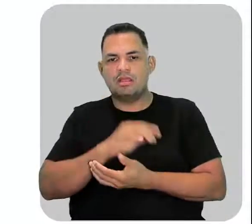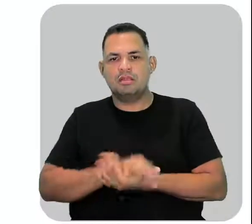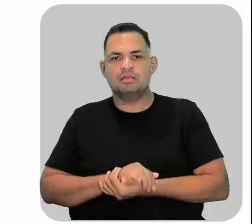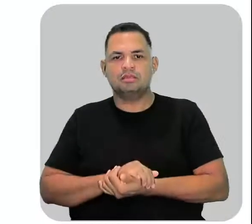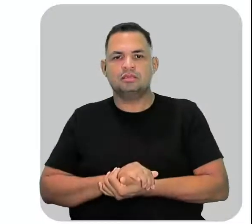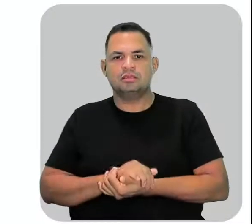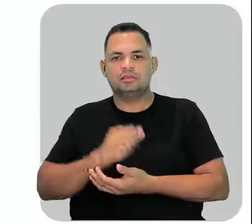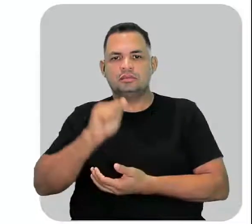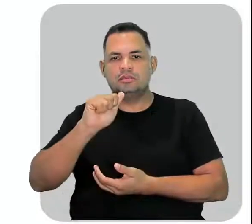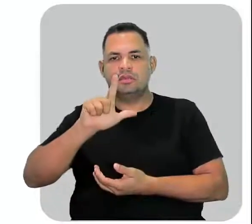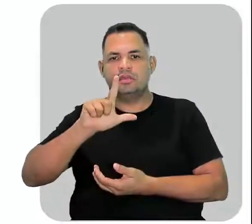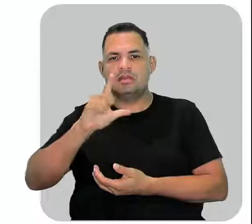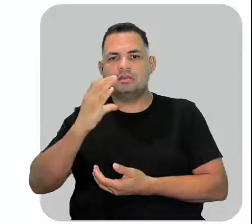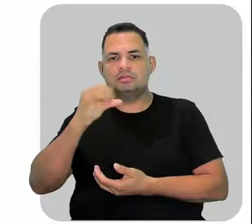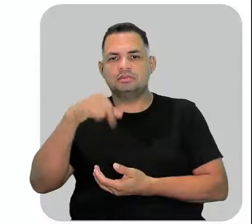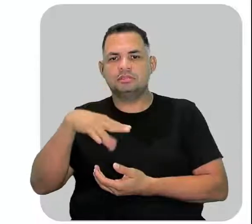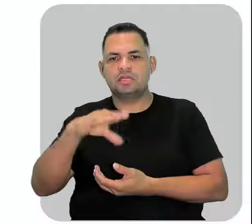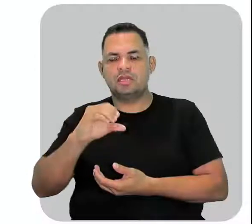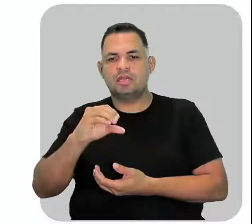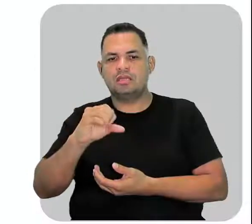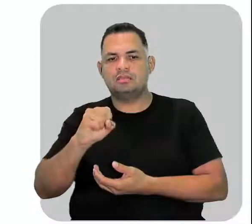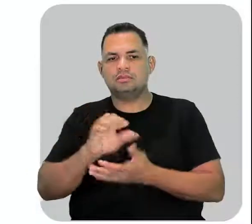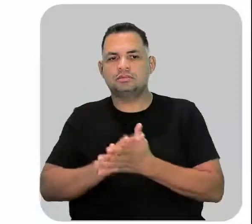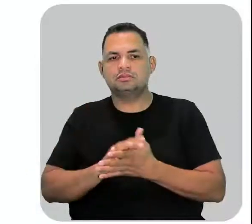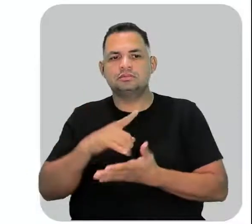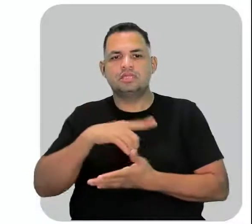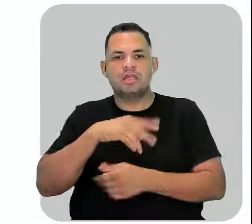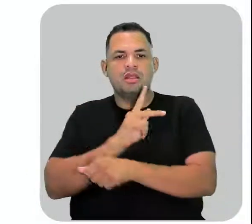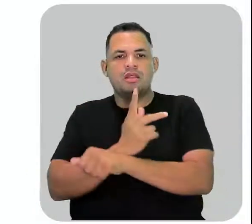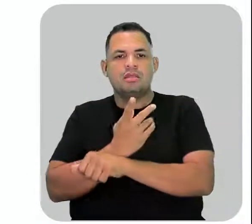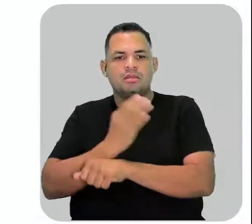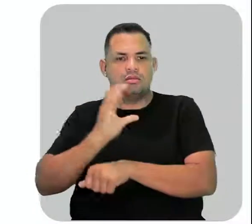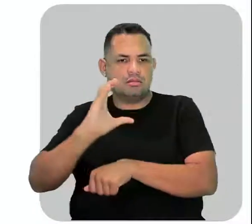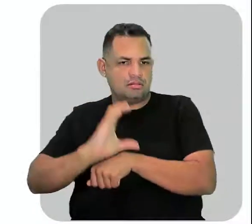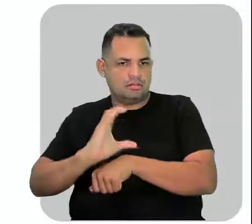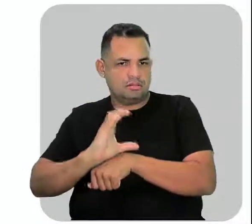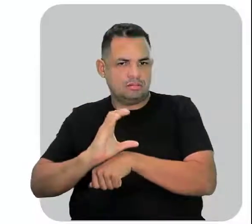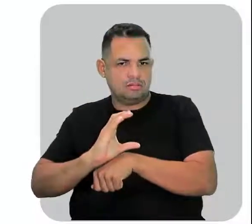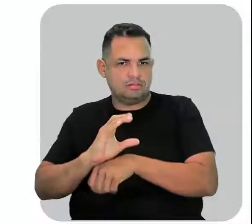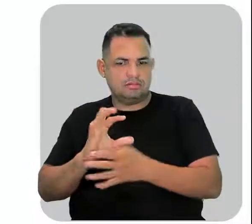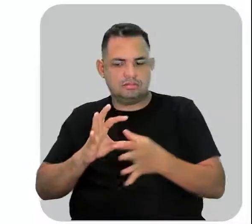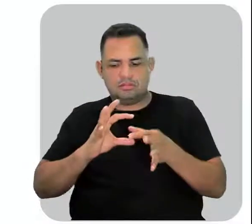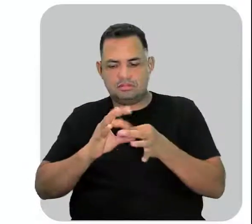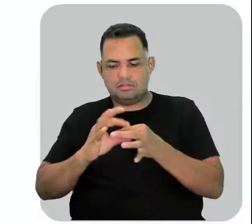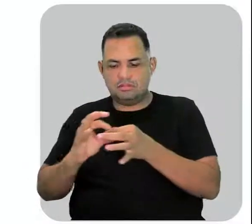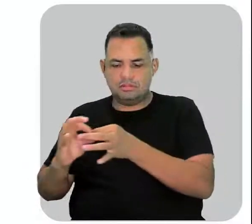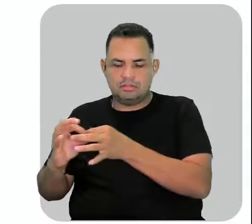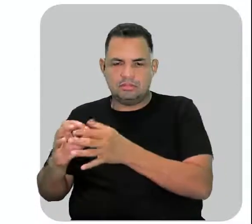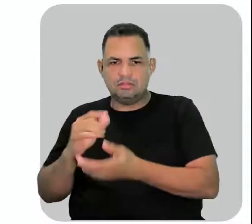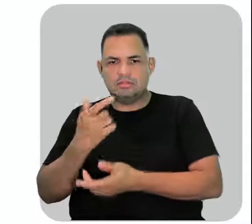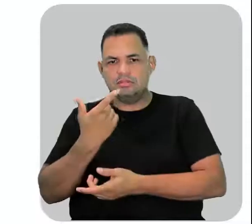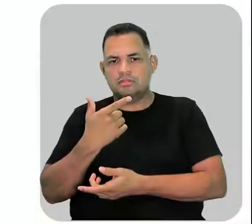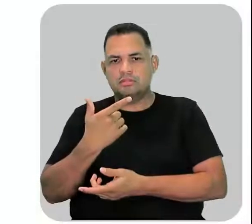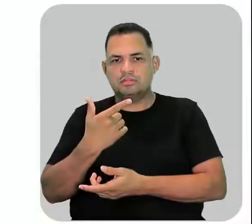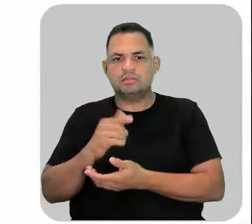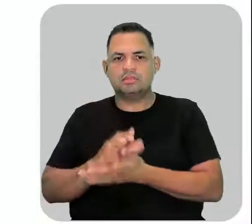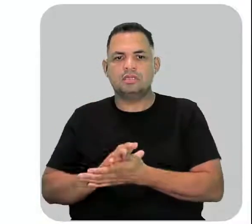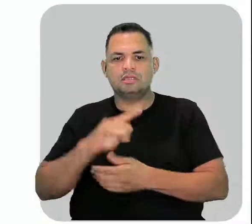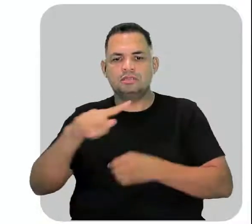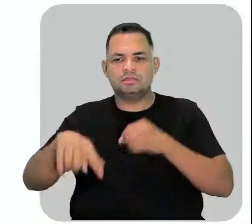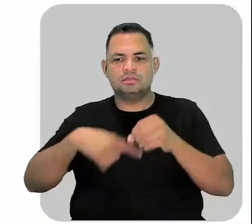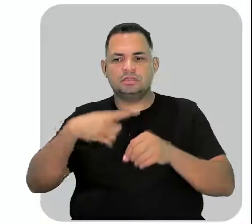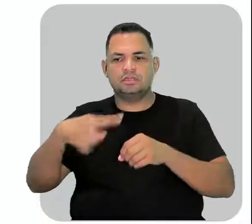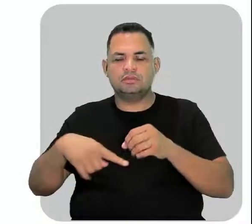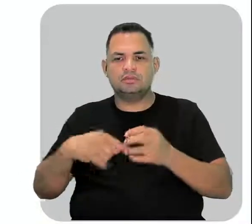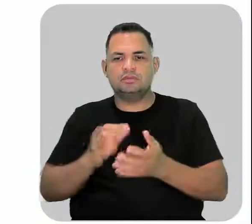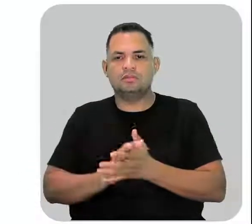Nos alcenos, nós temos que eles são hidrocarbonetos também de cadeias acíclicas e